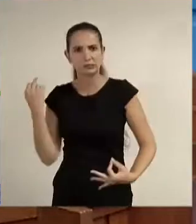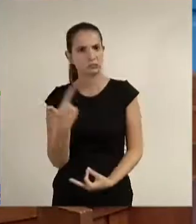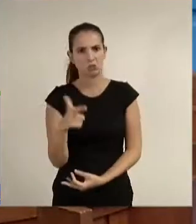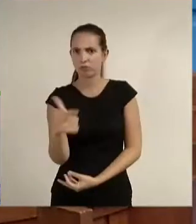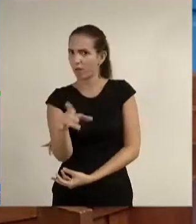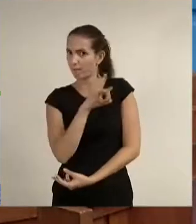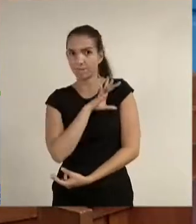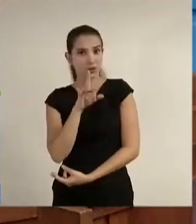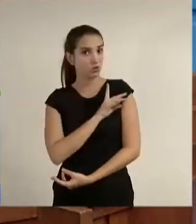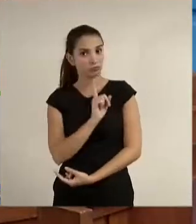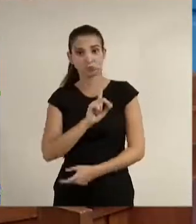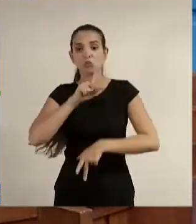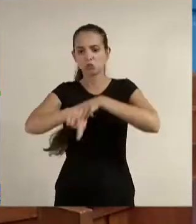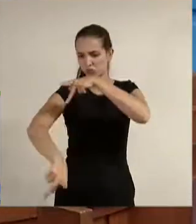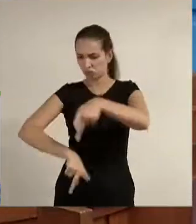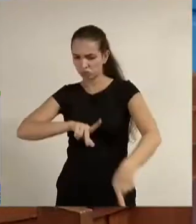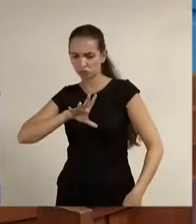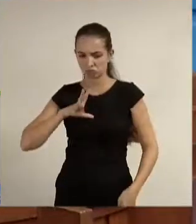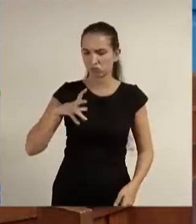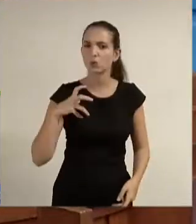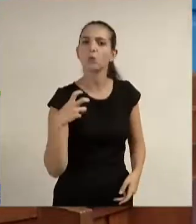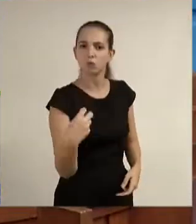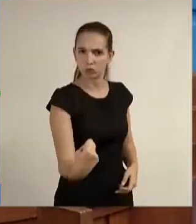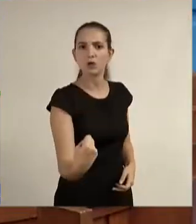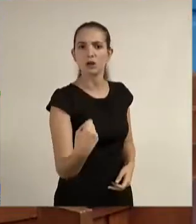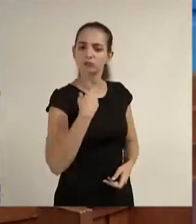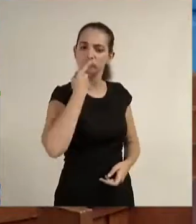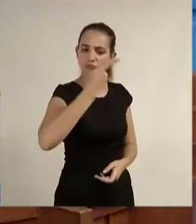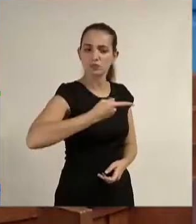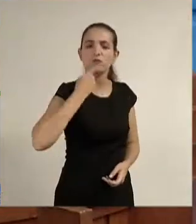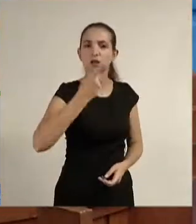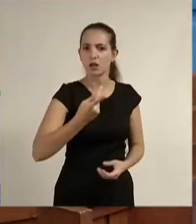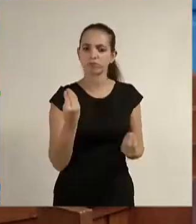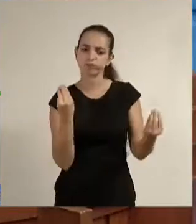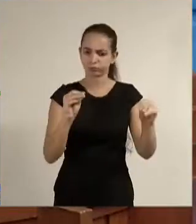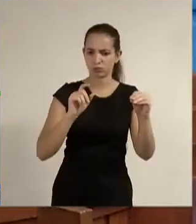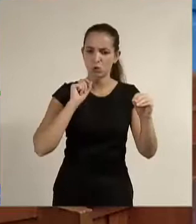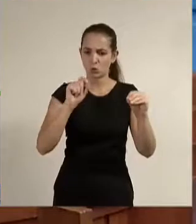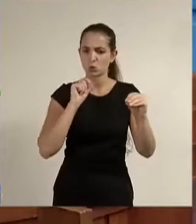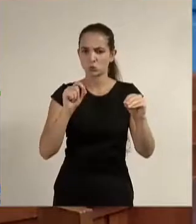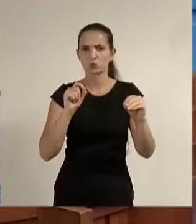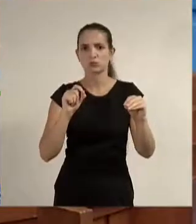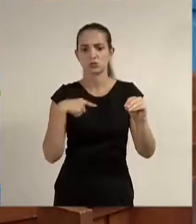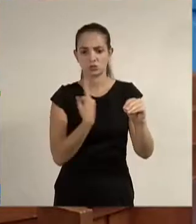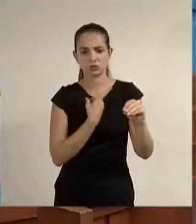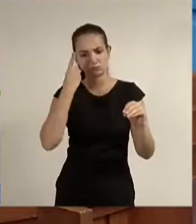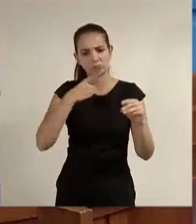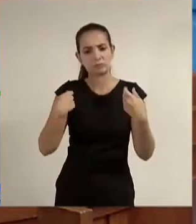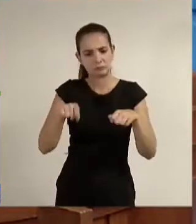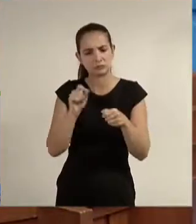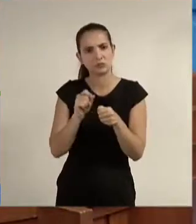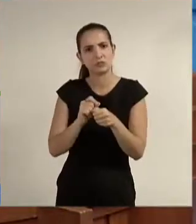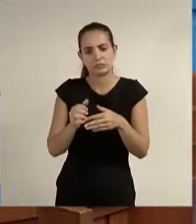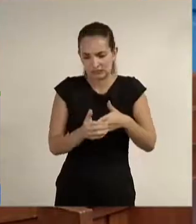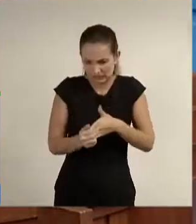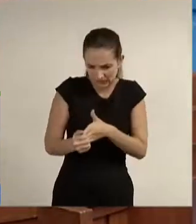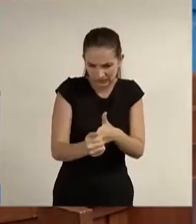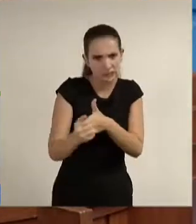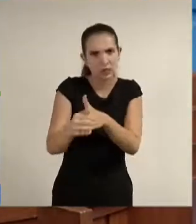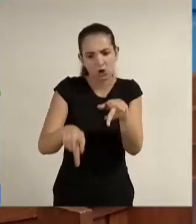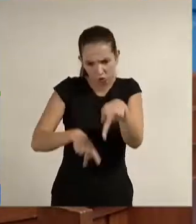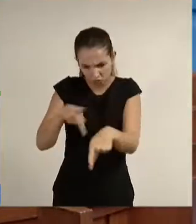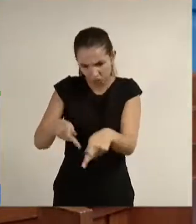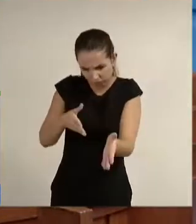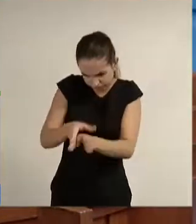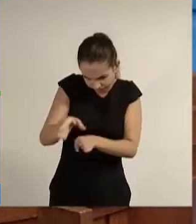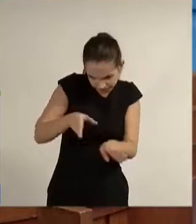é? Elas colocam o que nós devemos fazer aqui, elas nos guiam, basta que ouçamos isso,